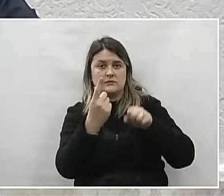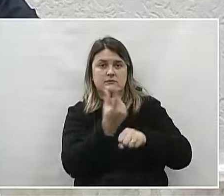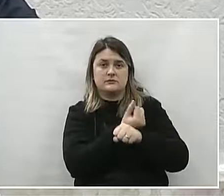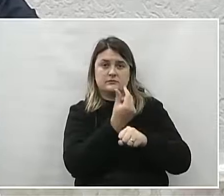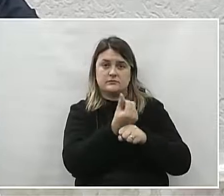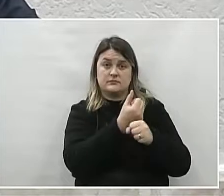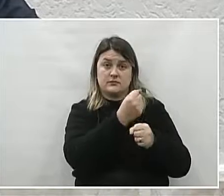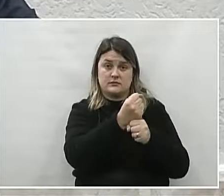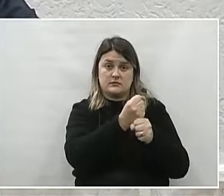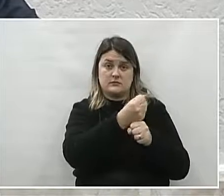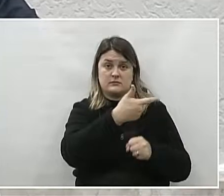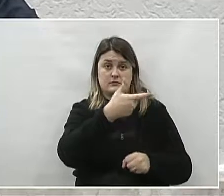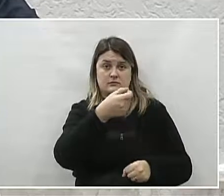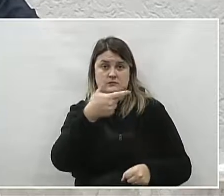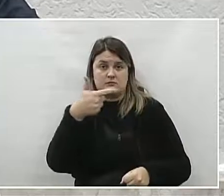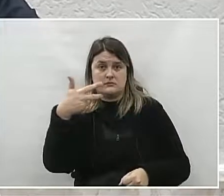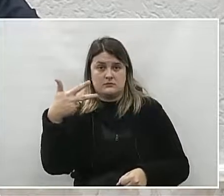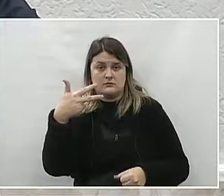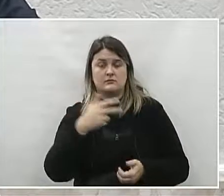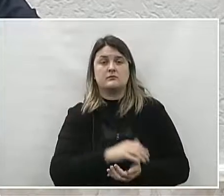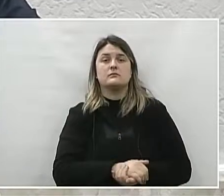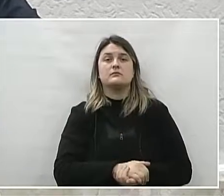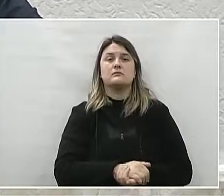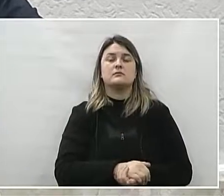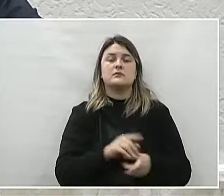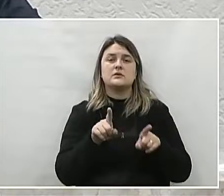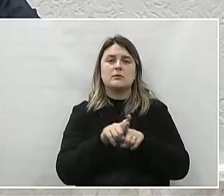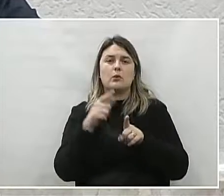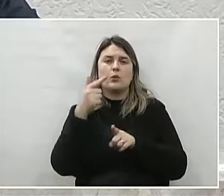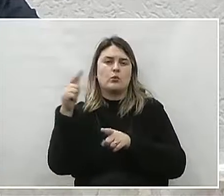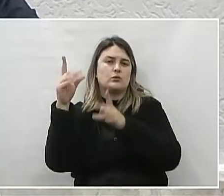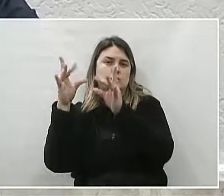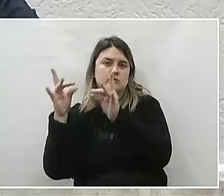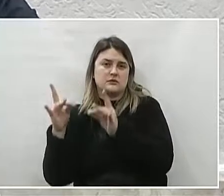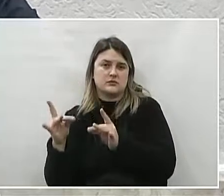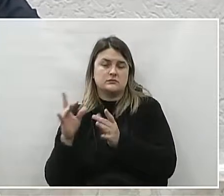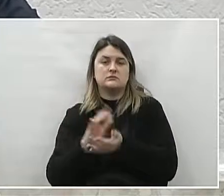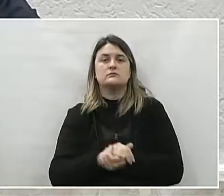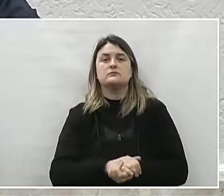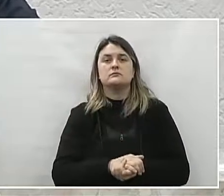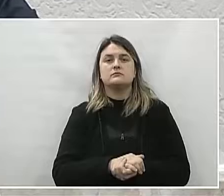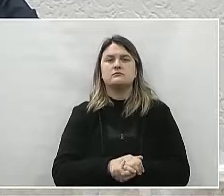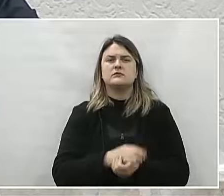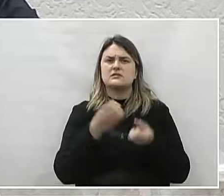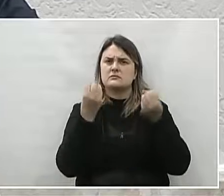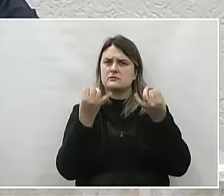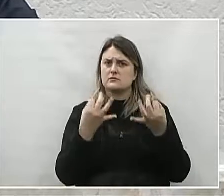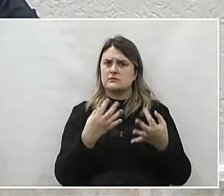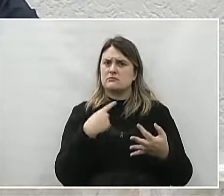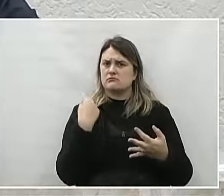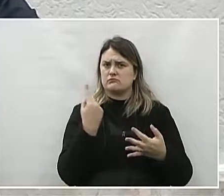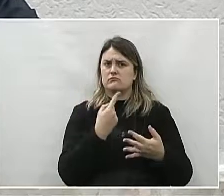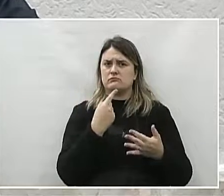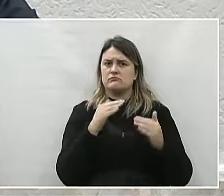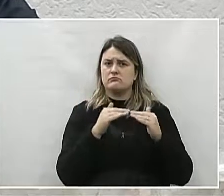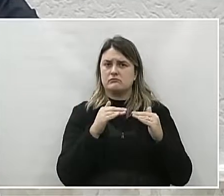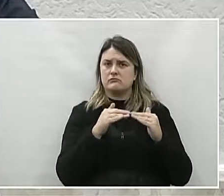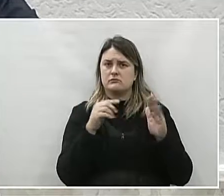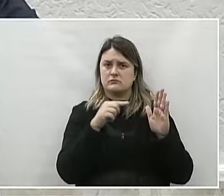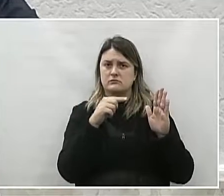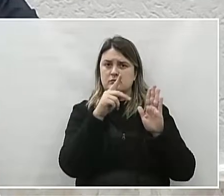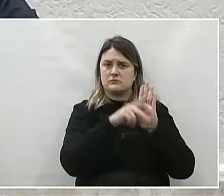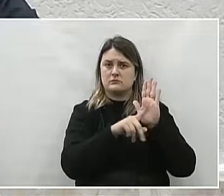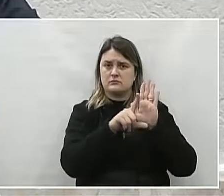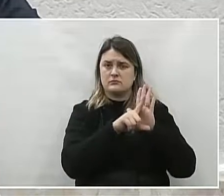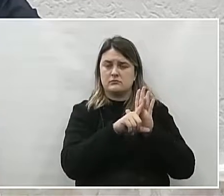orçamentária para o exercício de 2023 e da outras providências. Fundamentação. Somos de parecer favorável